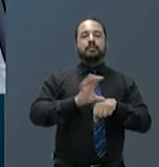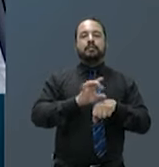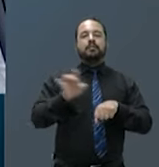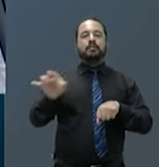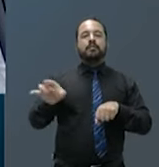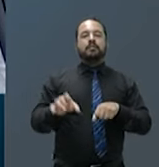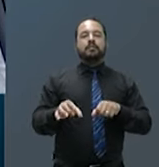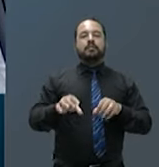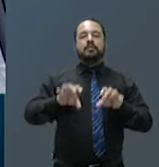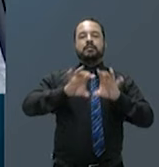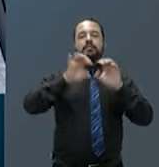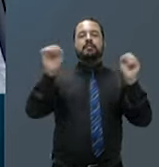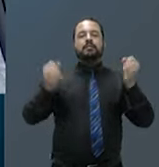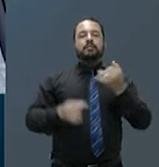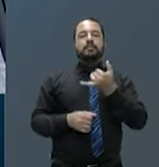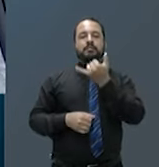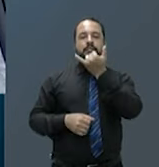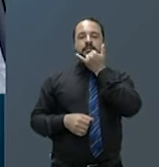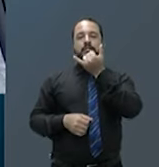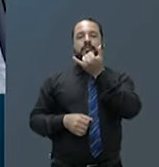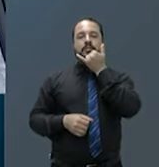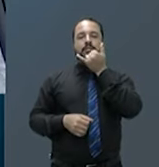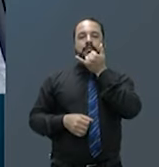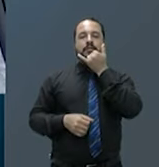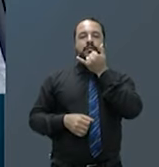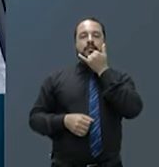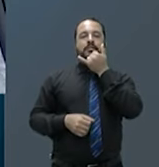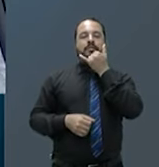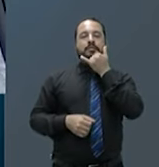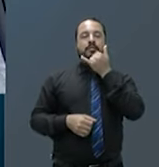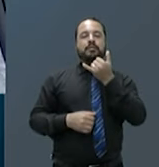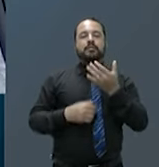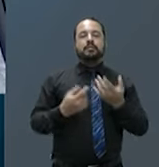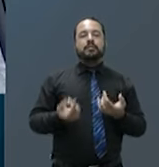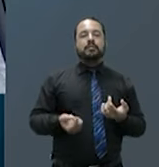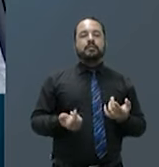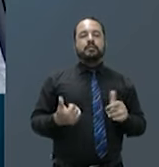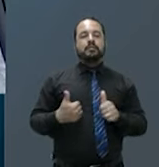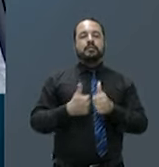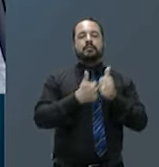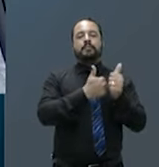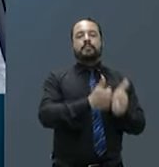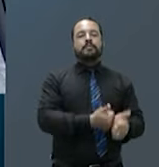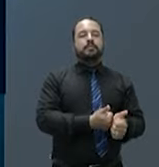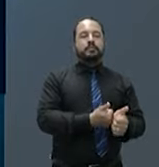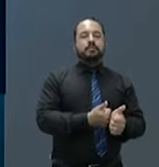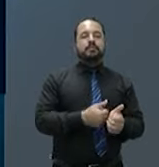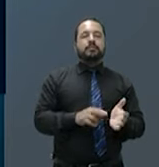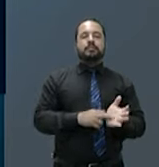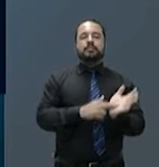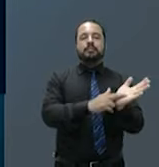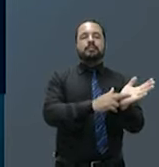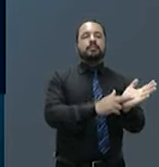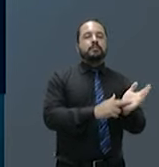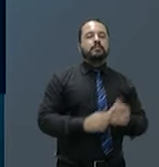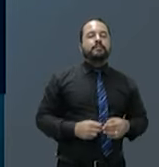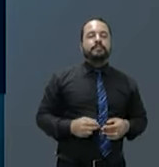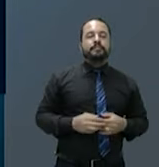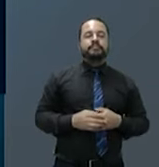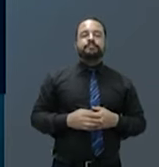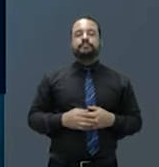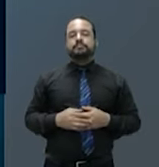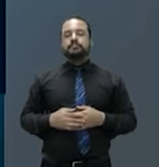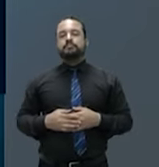peço respeitosas vênias à divergência para acompanhar o eminente relator. Muito